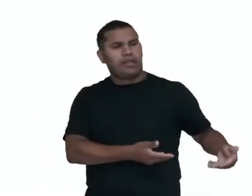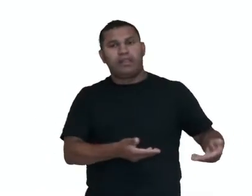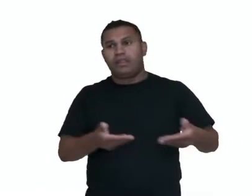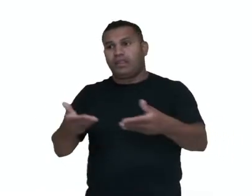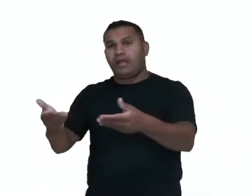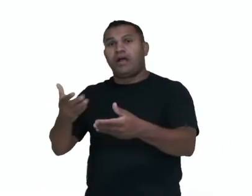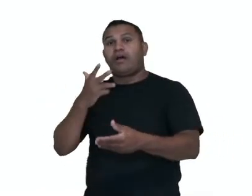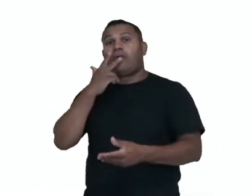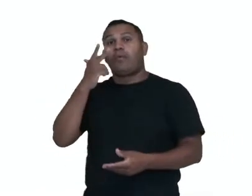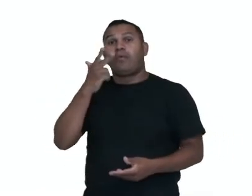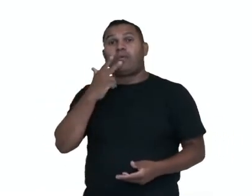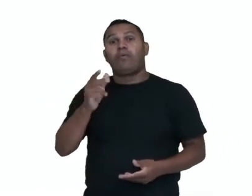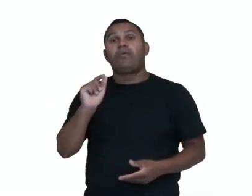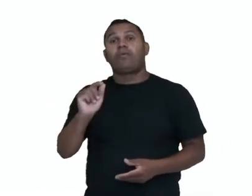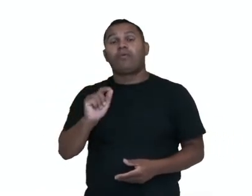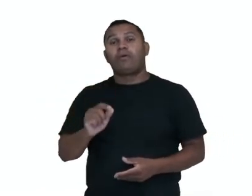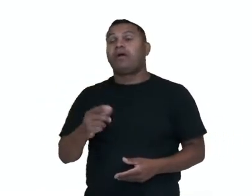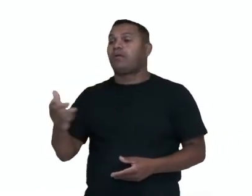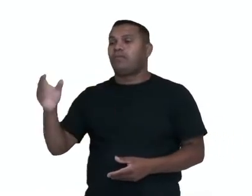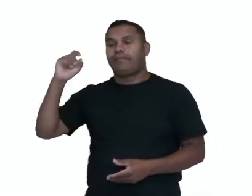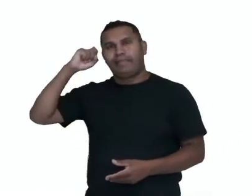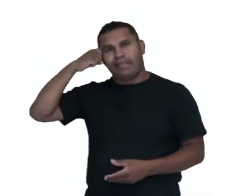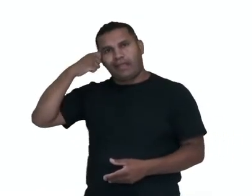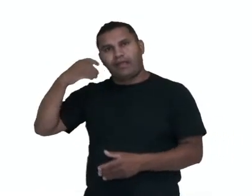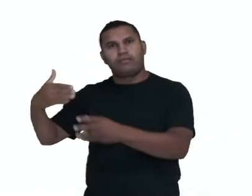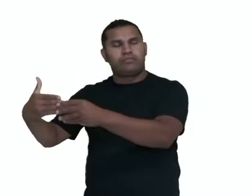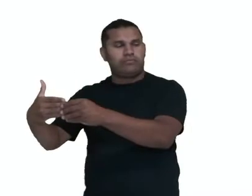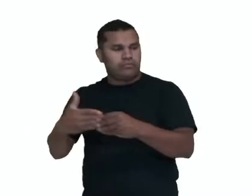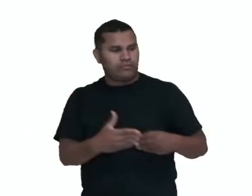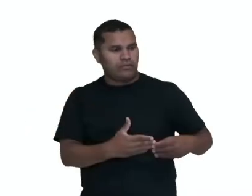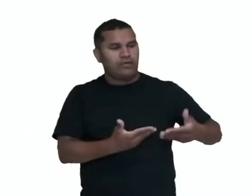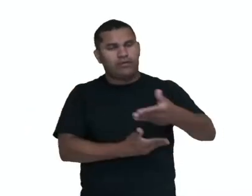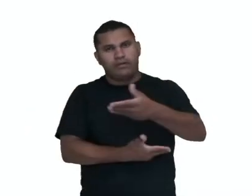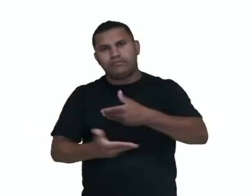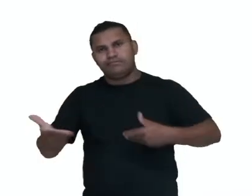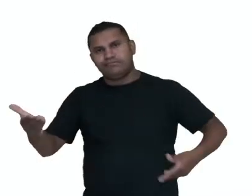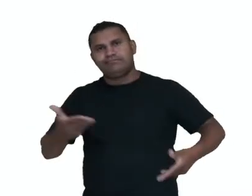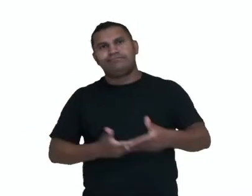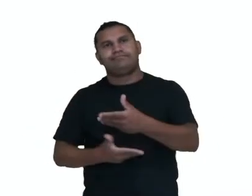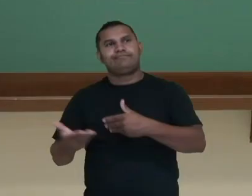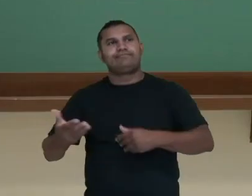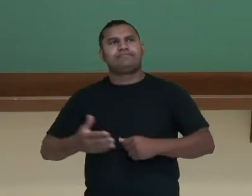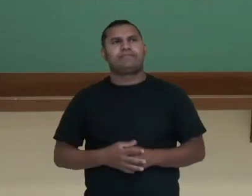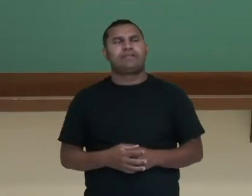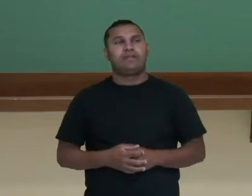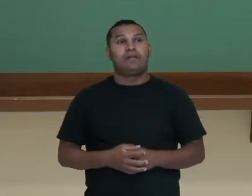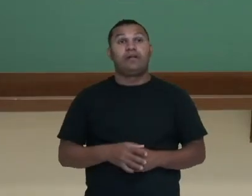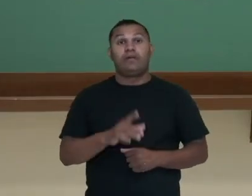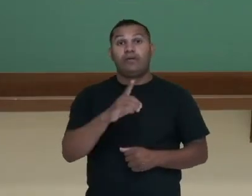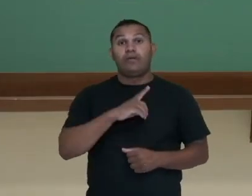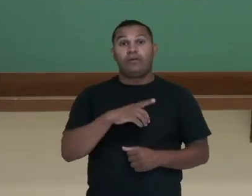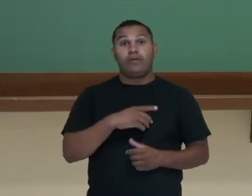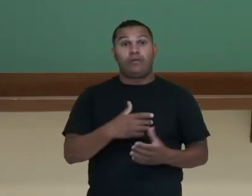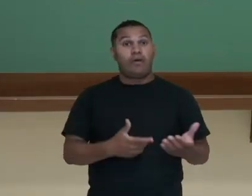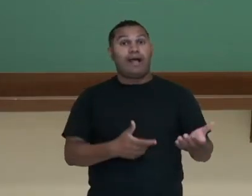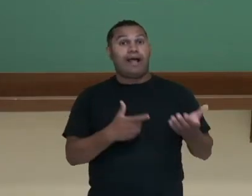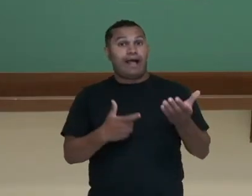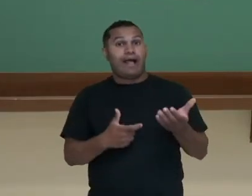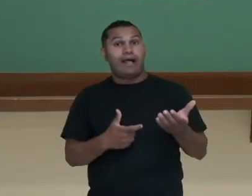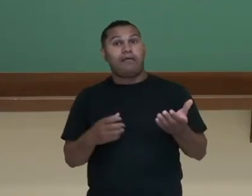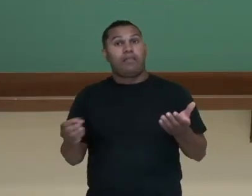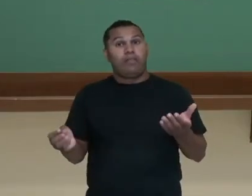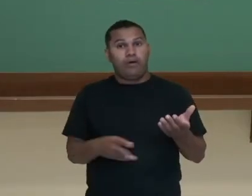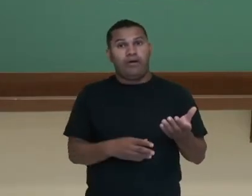provocaram guerras e assim cada vez mais adquiriam novos prisioneiros de guerra que pudessem então ser comercializados